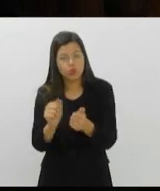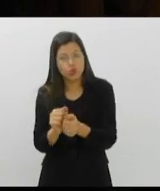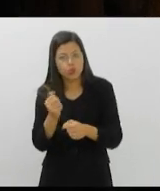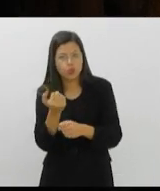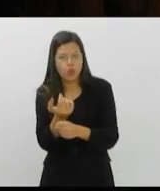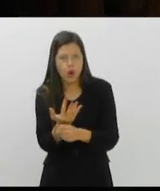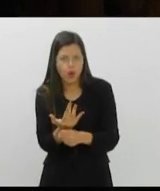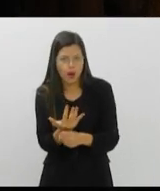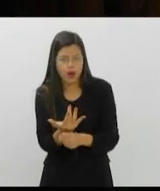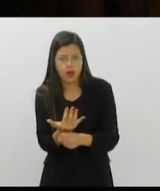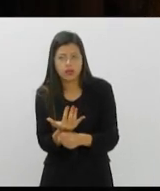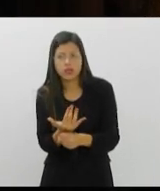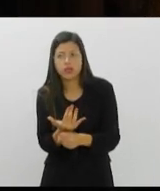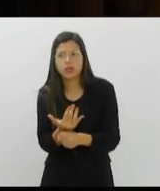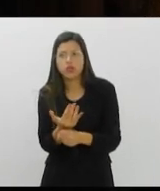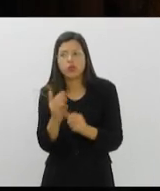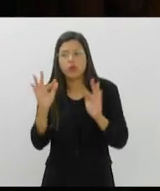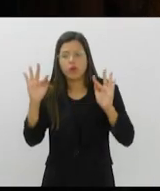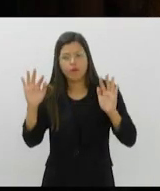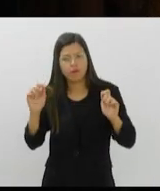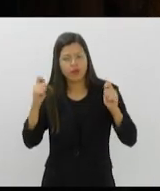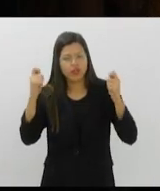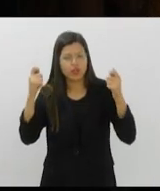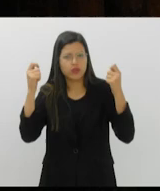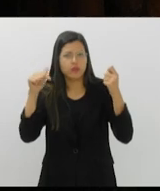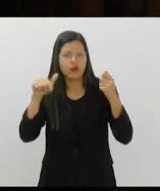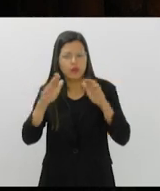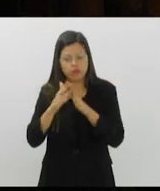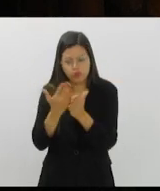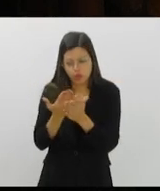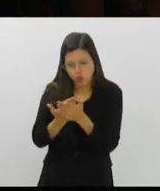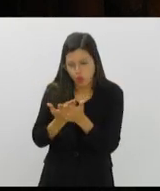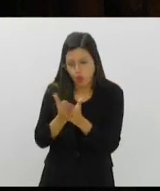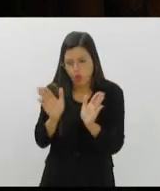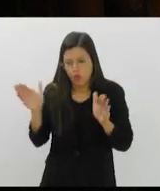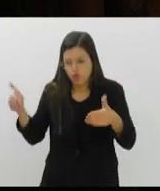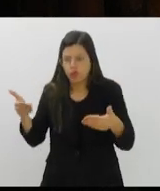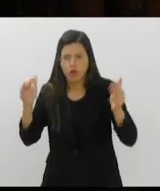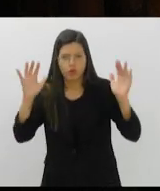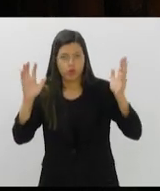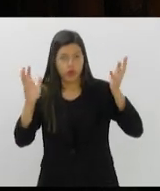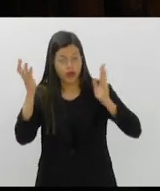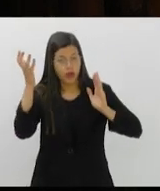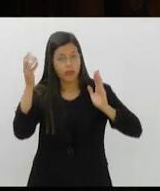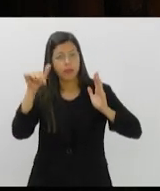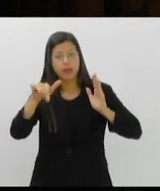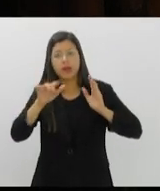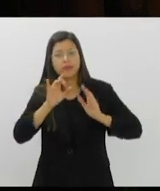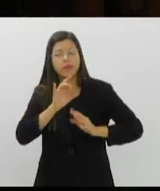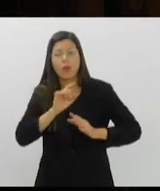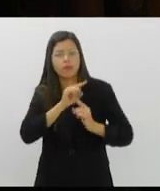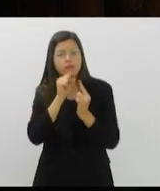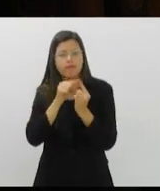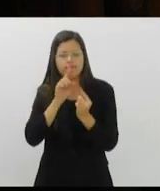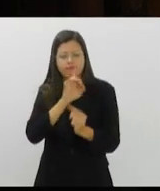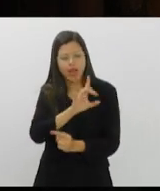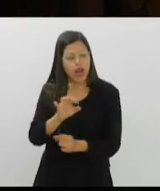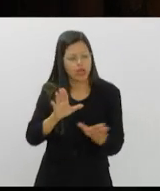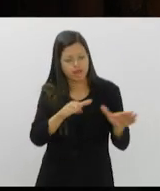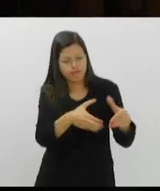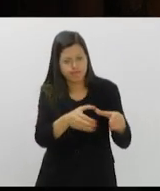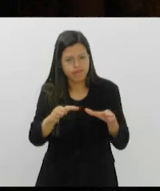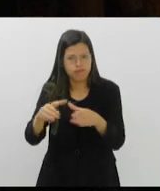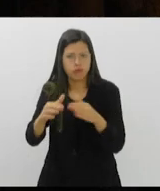o festival Escolas pelo Clima, que vai muito nesse sentido, que cada escola venha e traga a sua